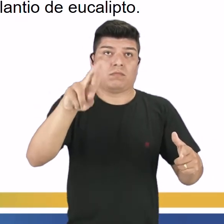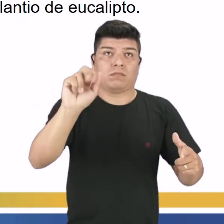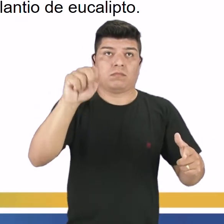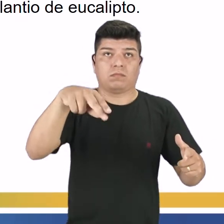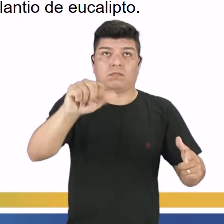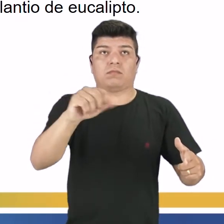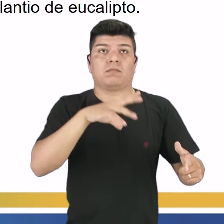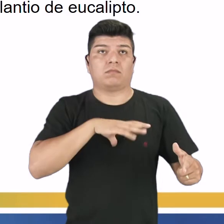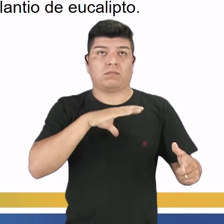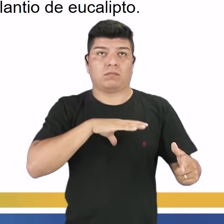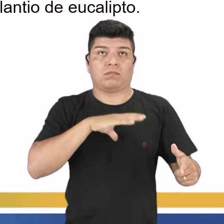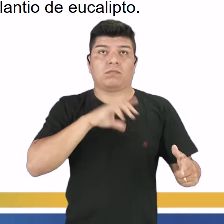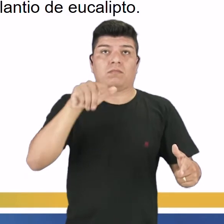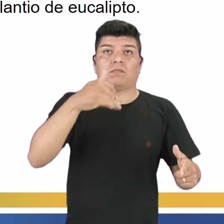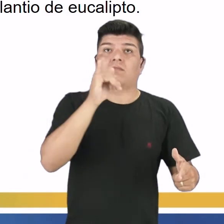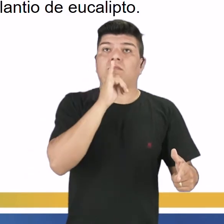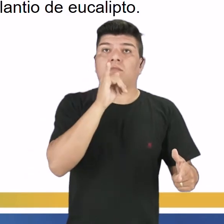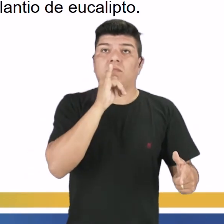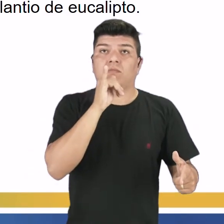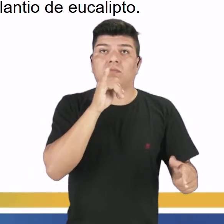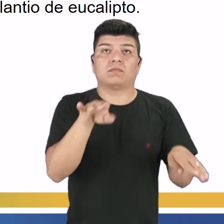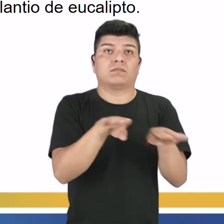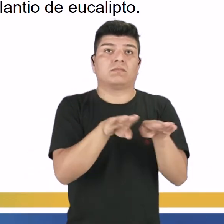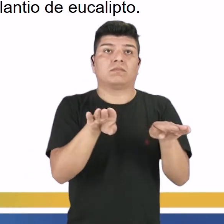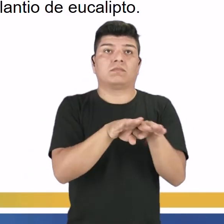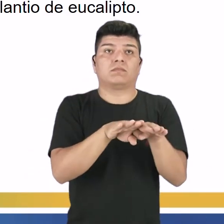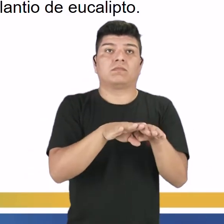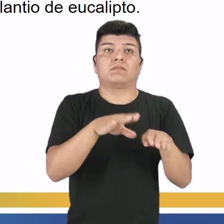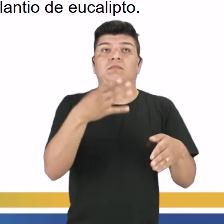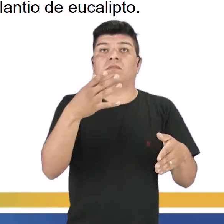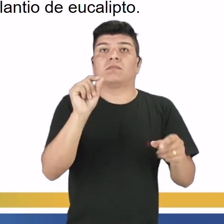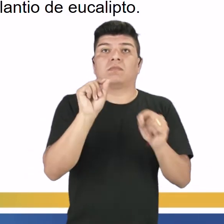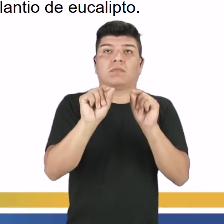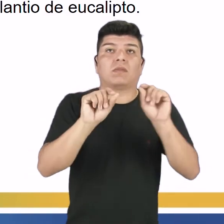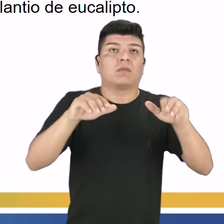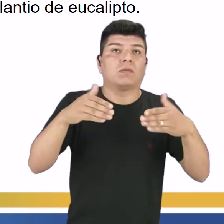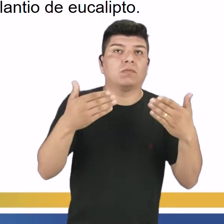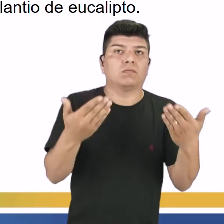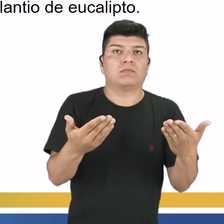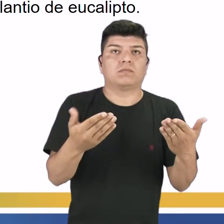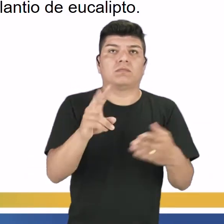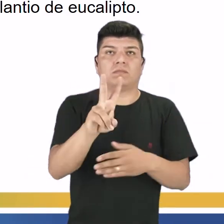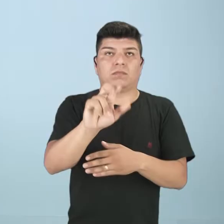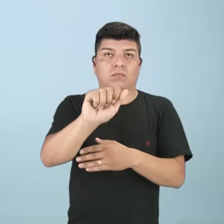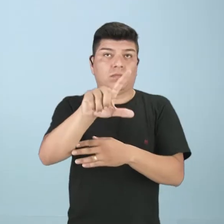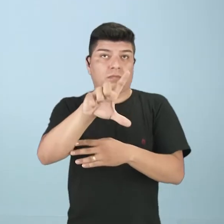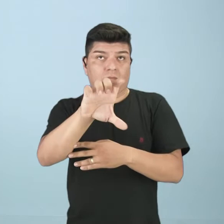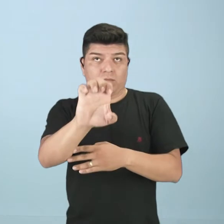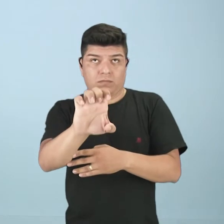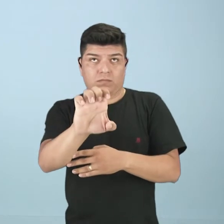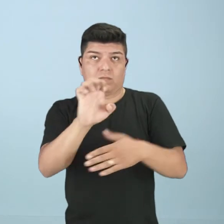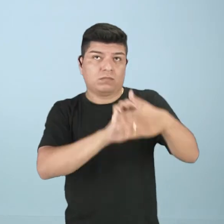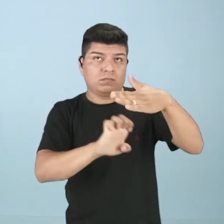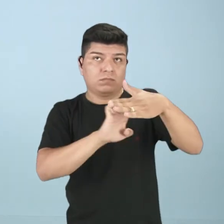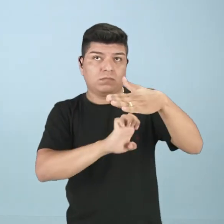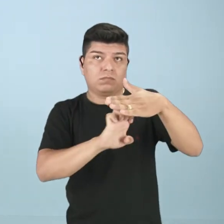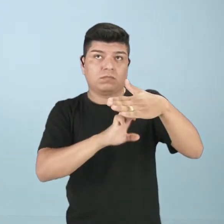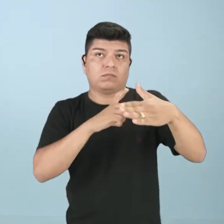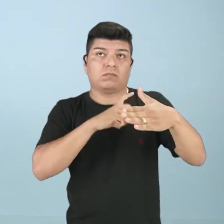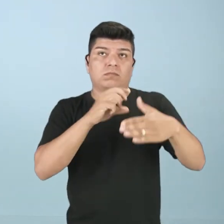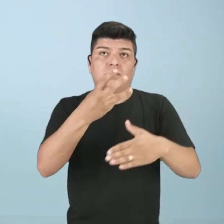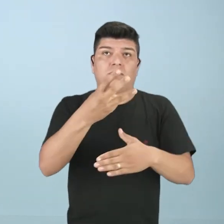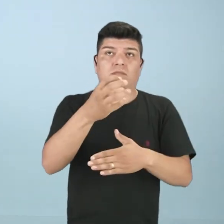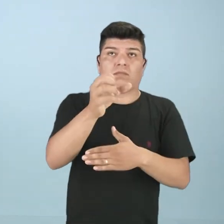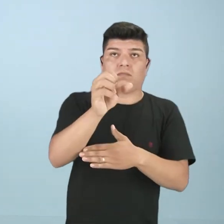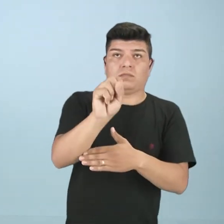da Amazônia, onde foram investidos 12 milhões com o plantio de eucalipto. Bom, gente, não só o governo tem essa